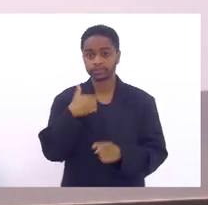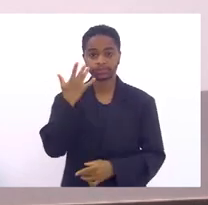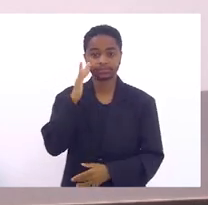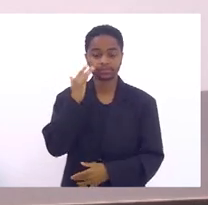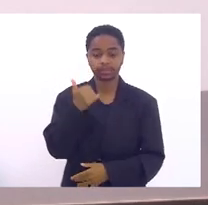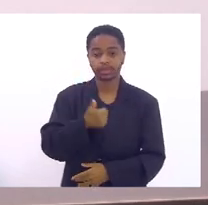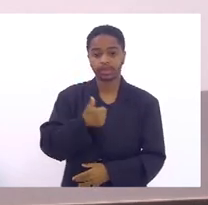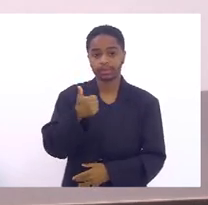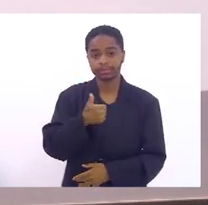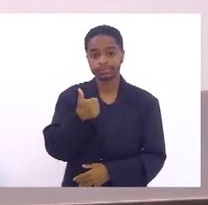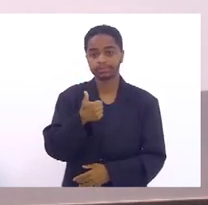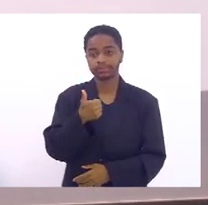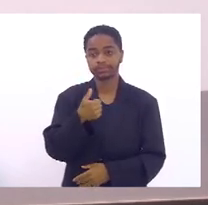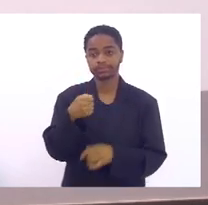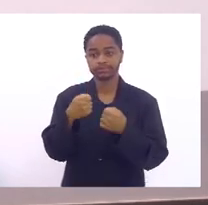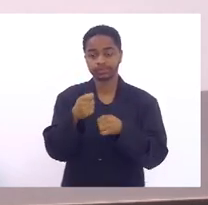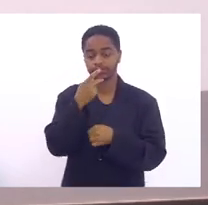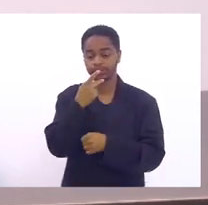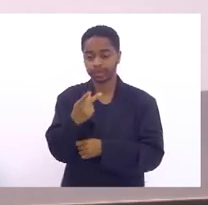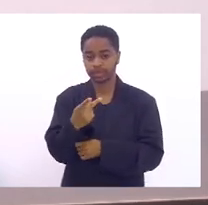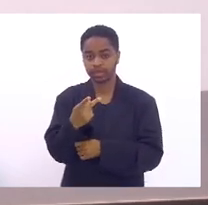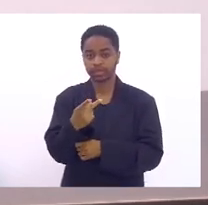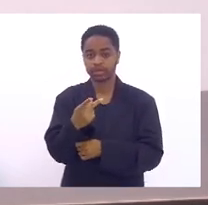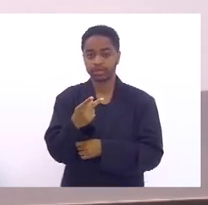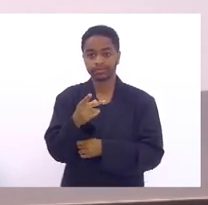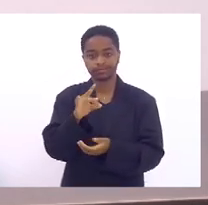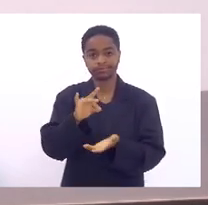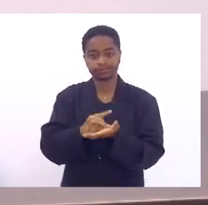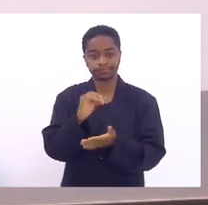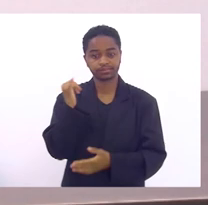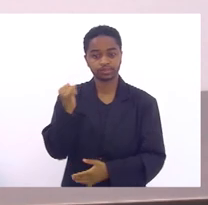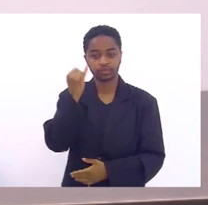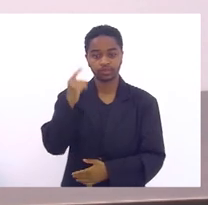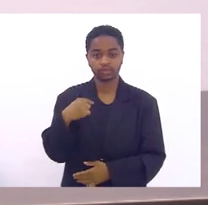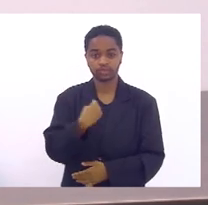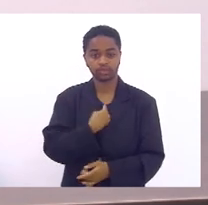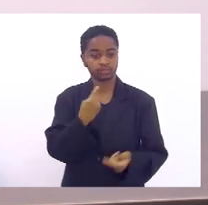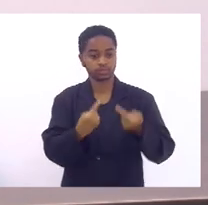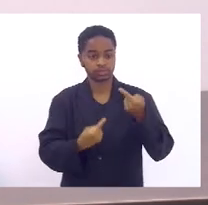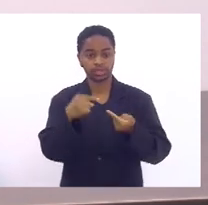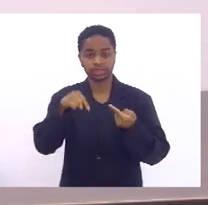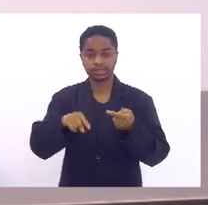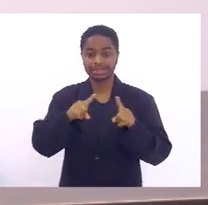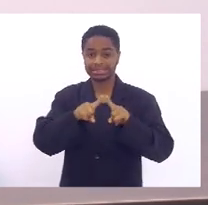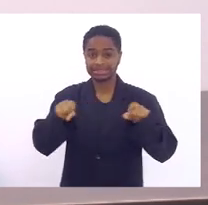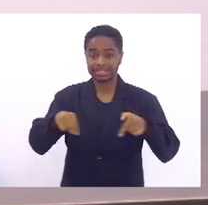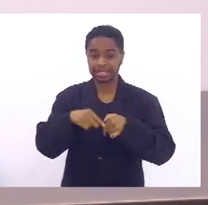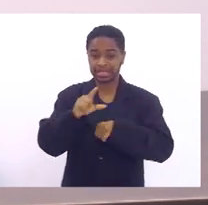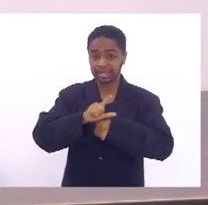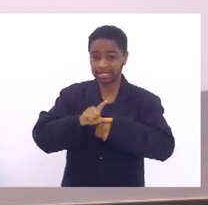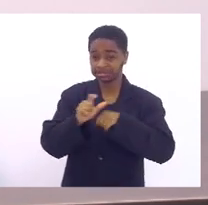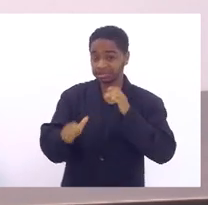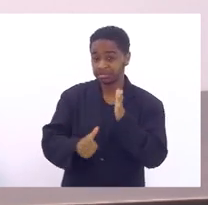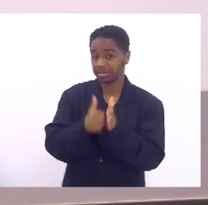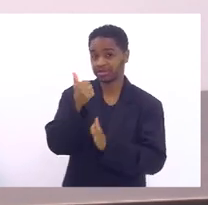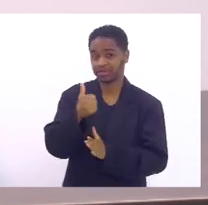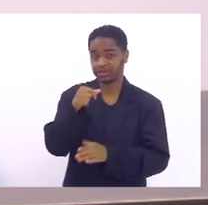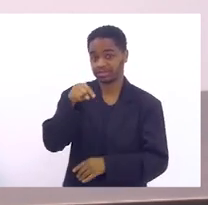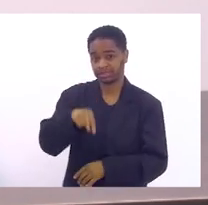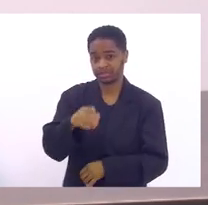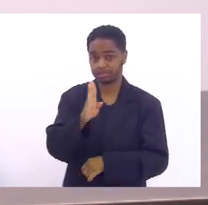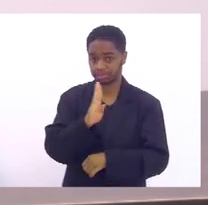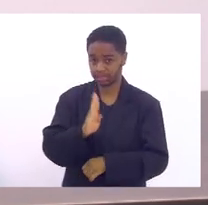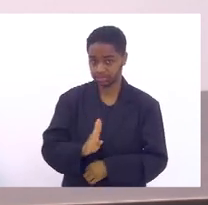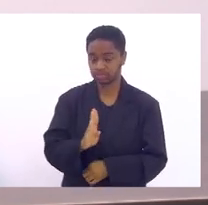primeiramente reiterar que o quanto é meritório que a gente esteja falando primeira sala e l em uma casa Legislativa no país né Isso é muito